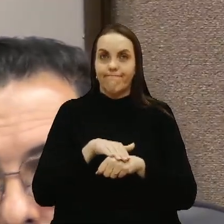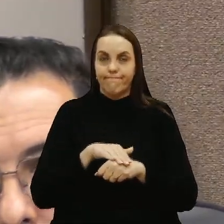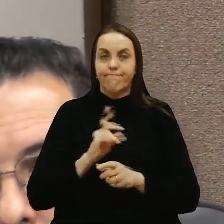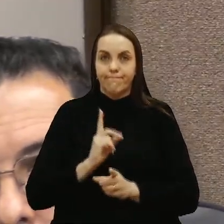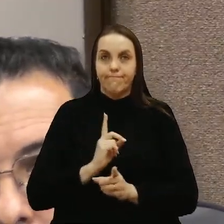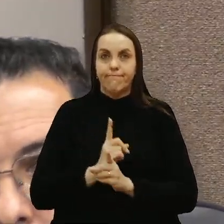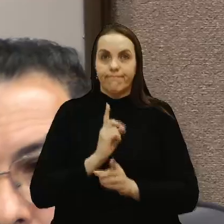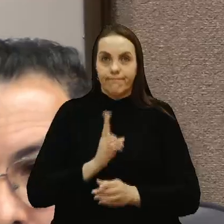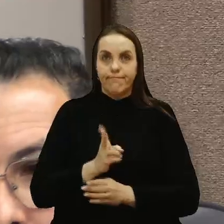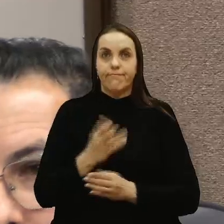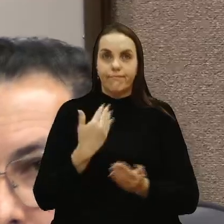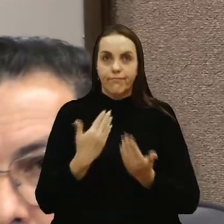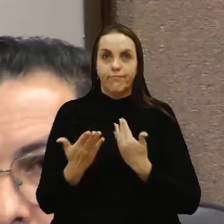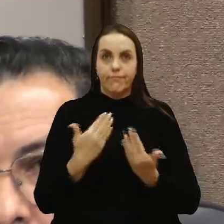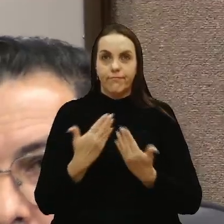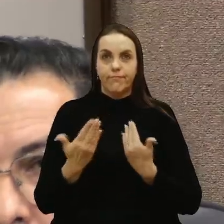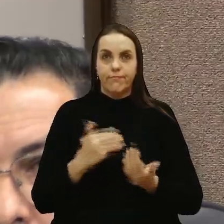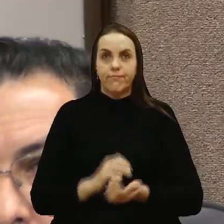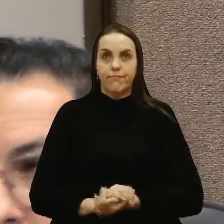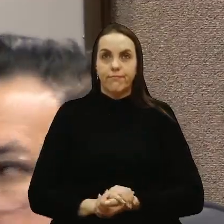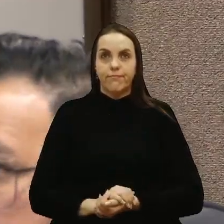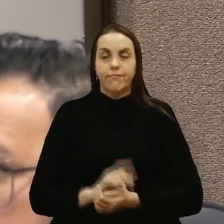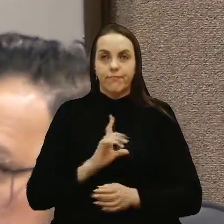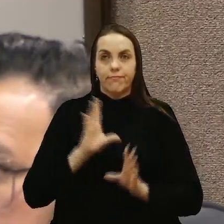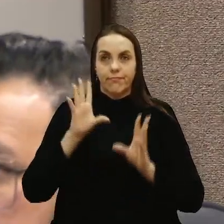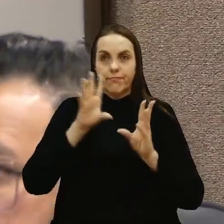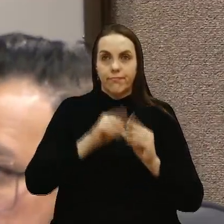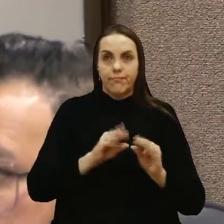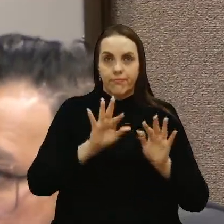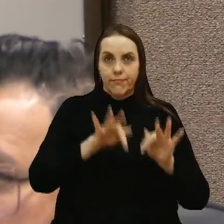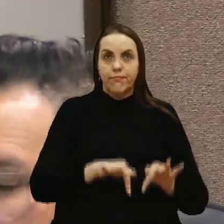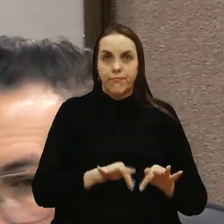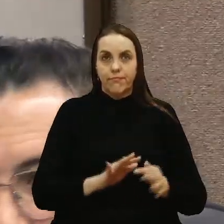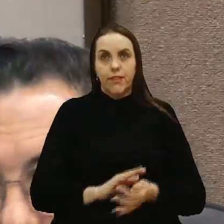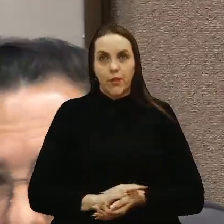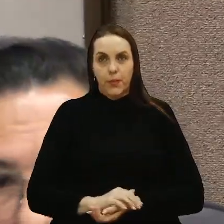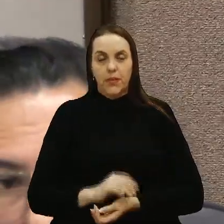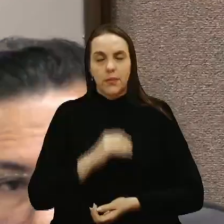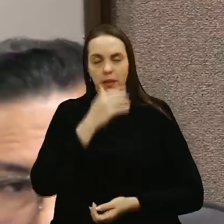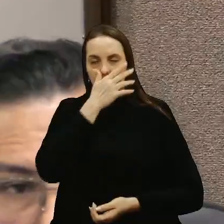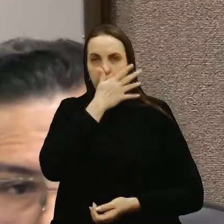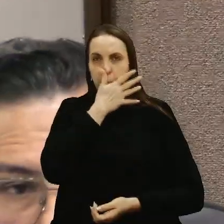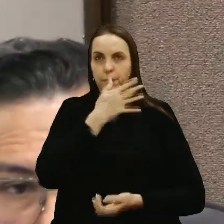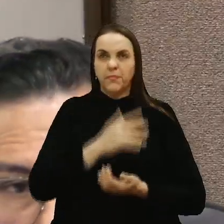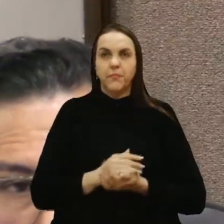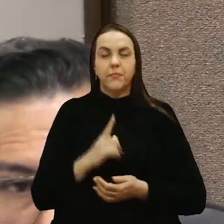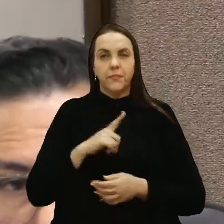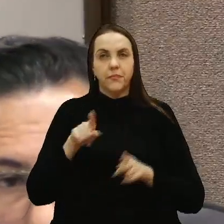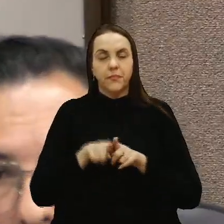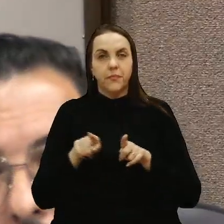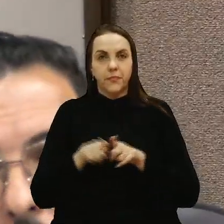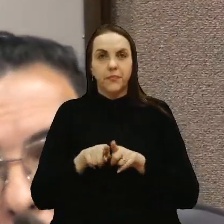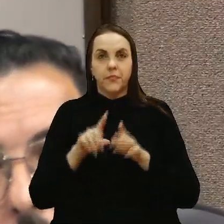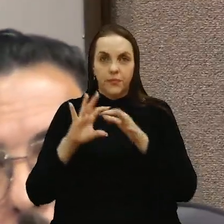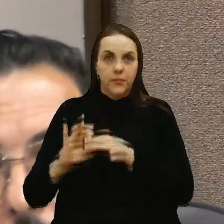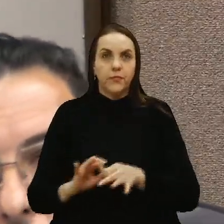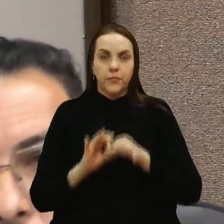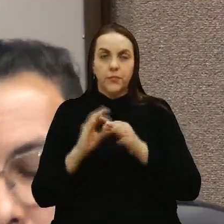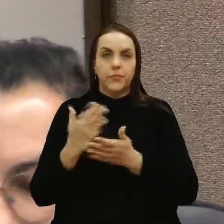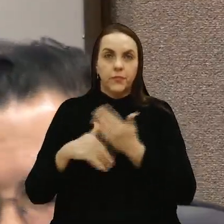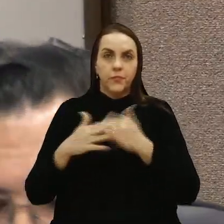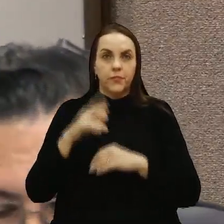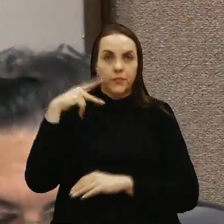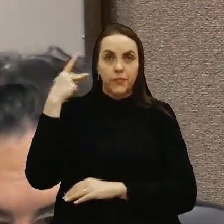sempre dialogar para chegar numa conclusão final. O que nós temos que fazer também, hoje eu vejo a união de todos os vereadores, independente